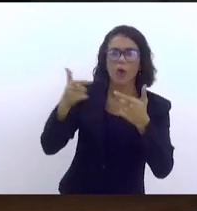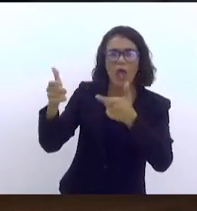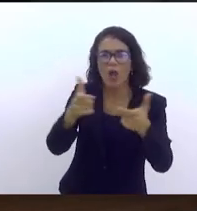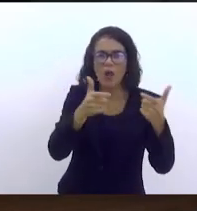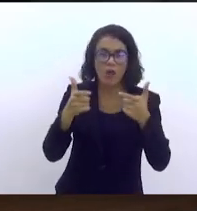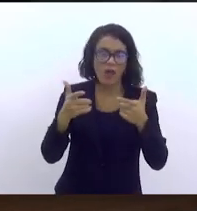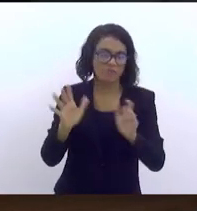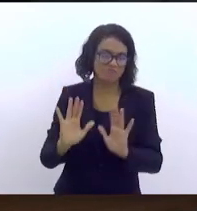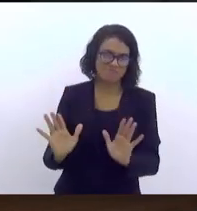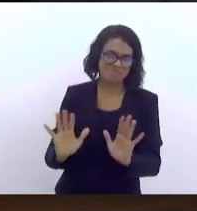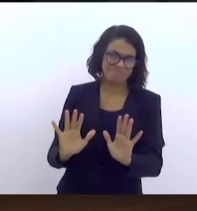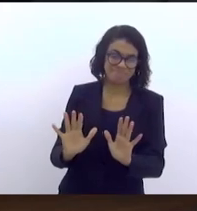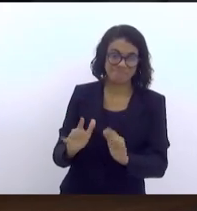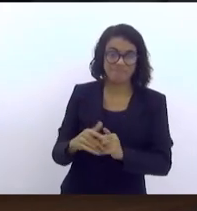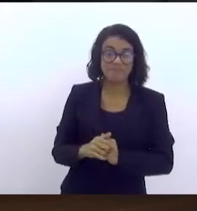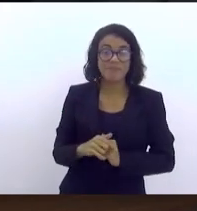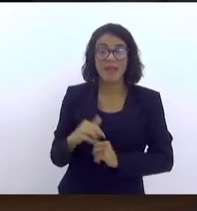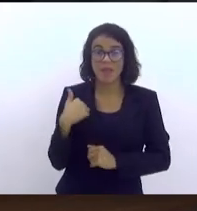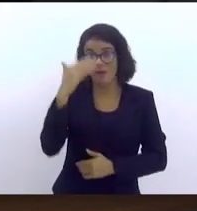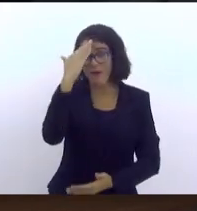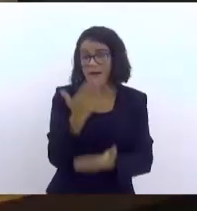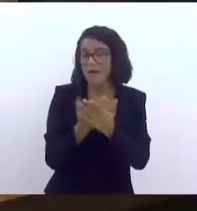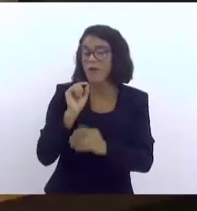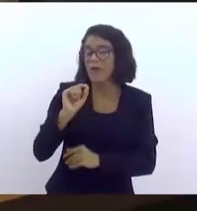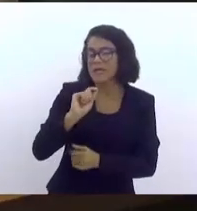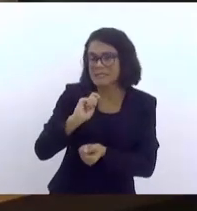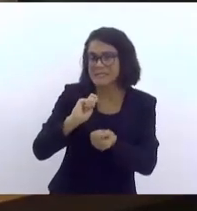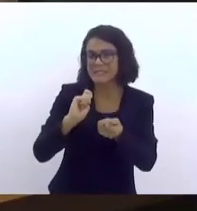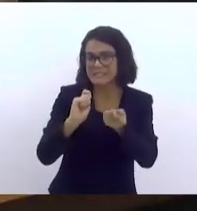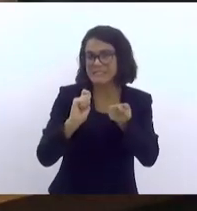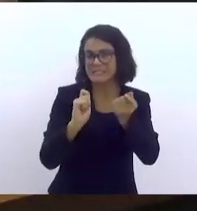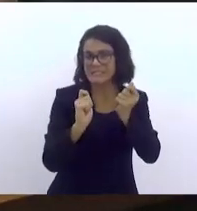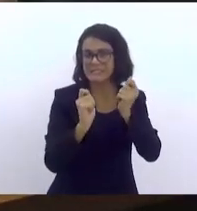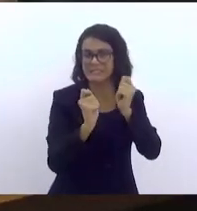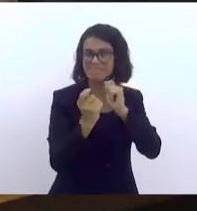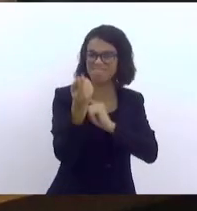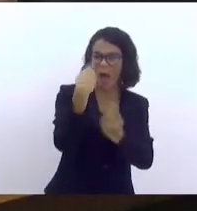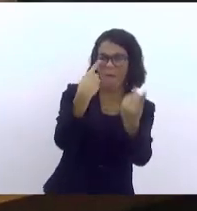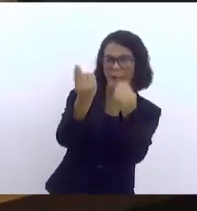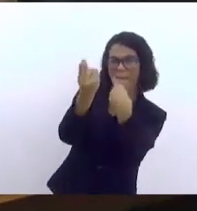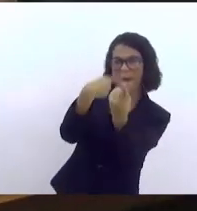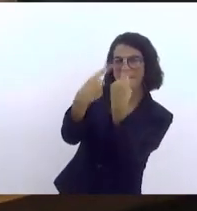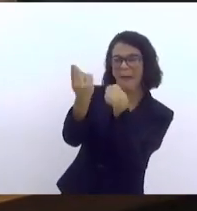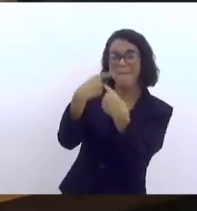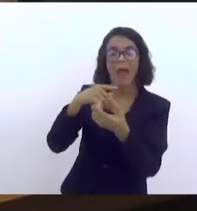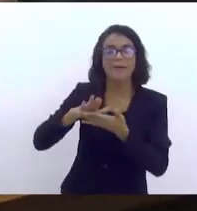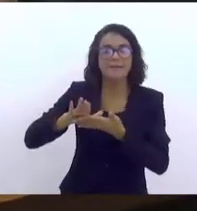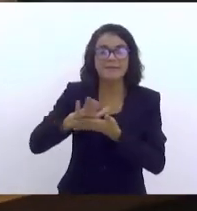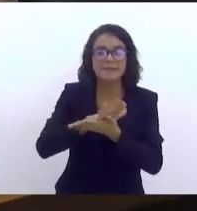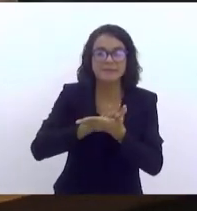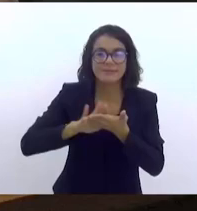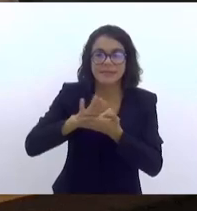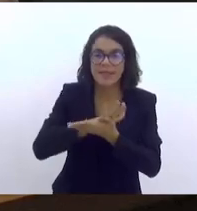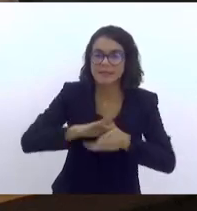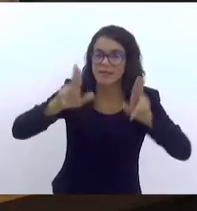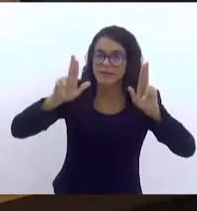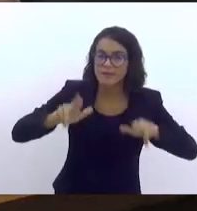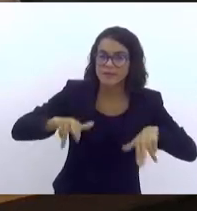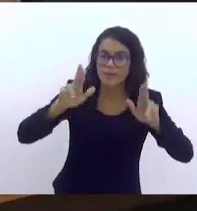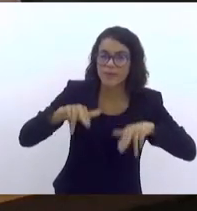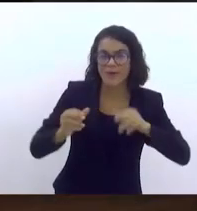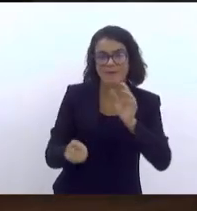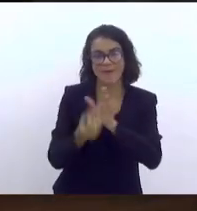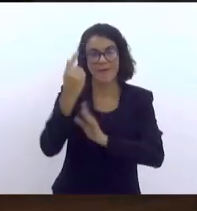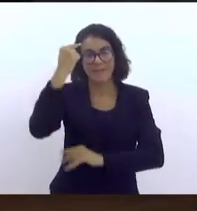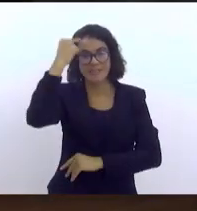naquele espaço porque eu acredito que se a gente sempre se ajustando a tudo que nos dá imposto nada nunca vai ser